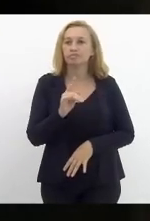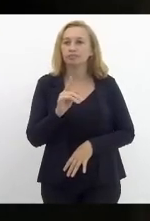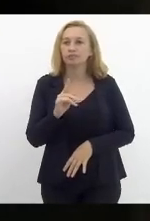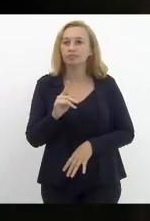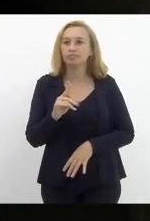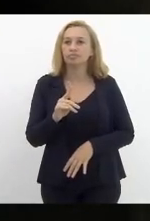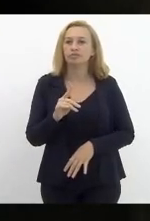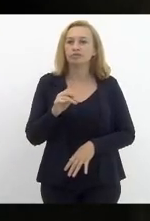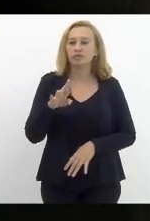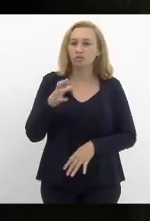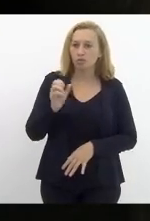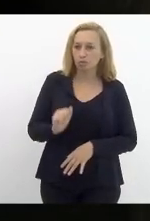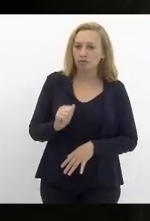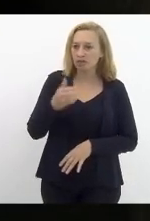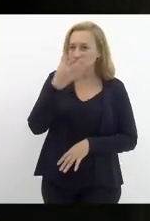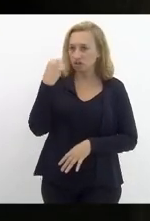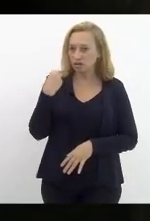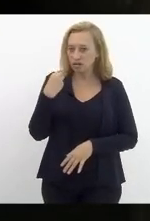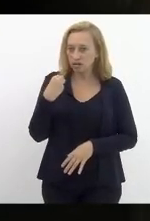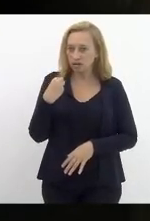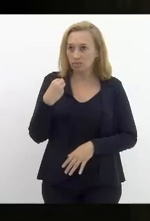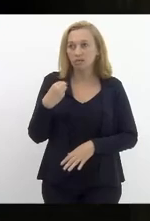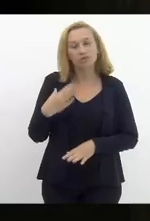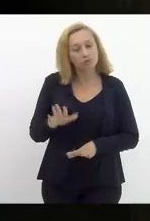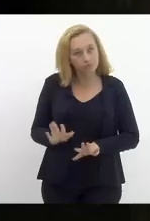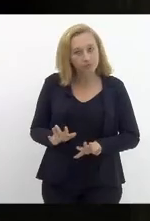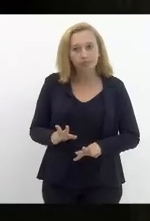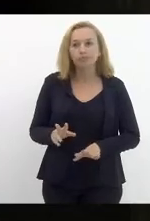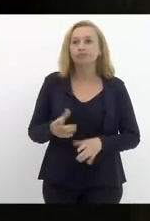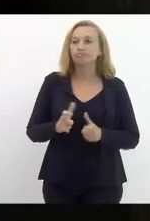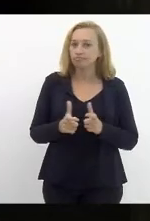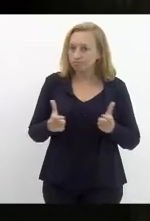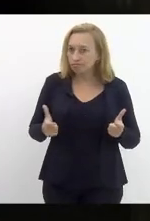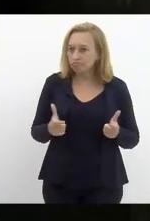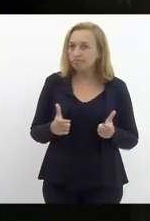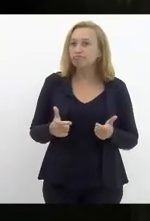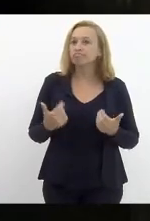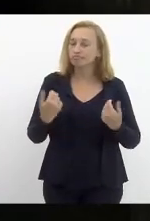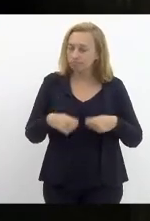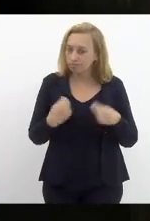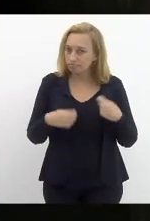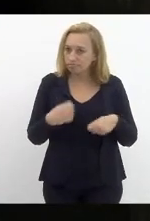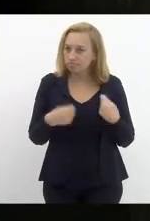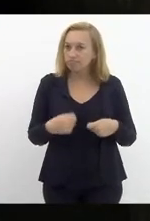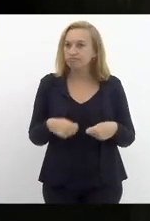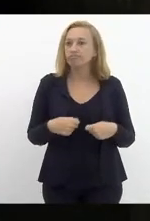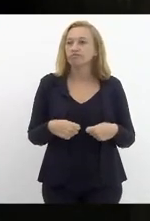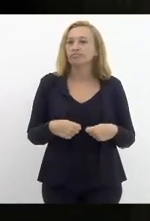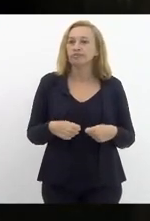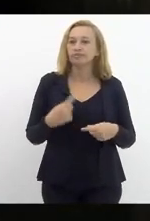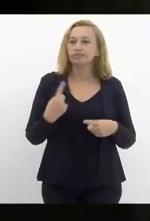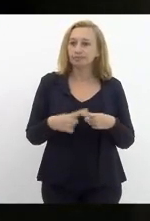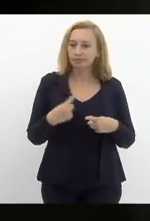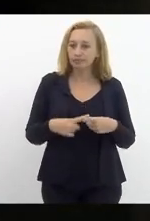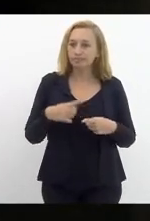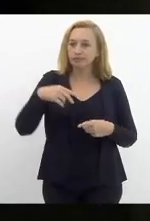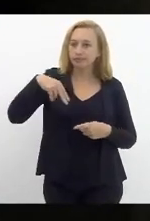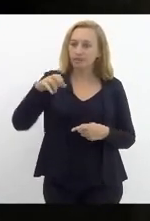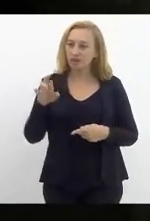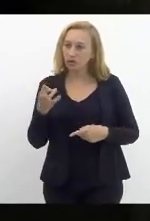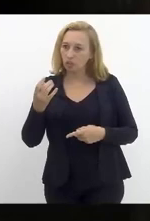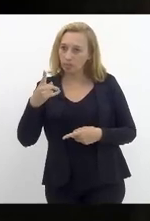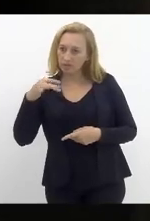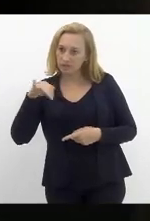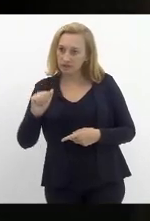ficou lá atrás. Né? A discrepância é muito grande. A gente precisa, porque se a necrópsia